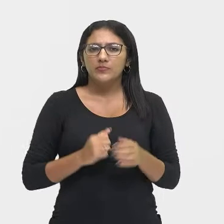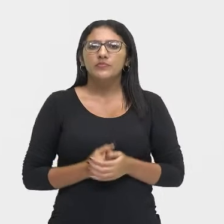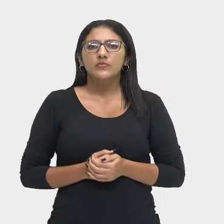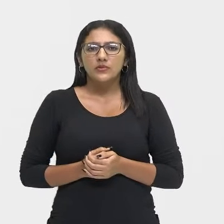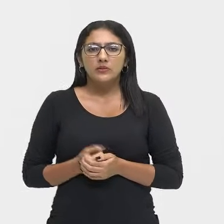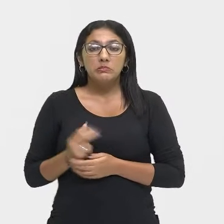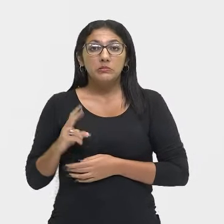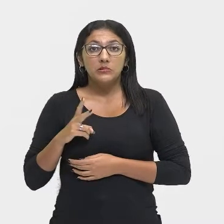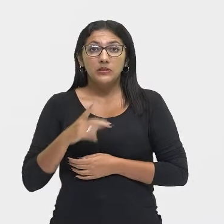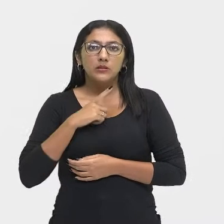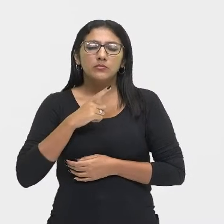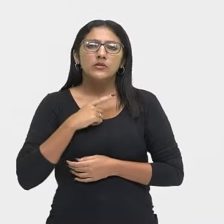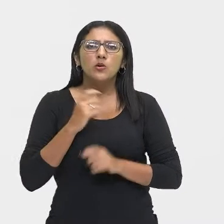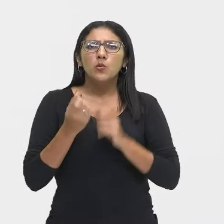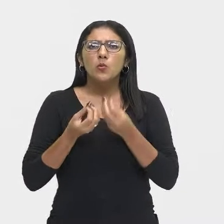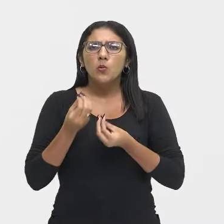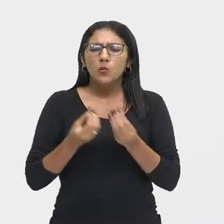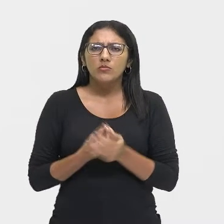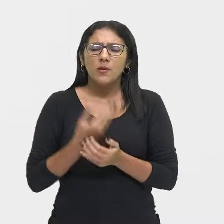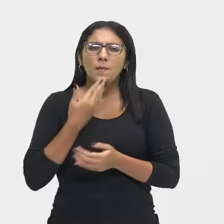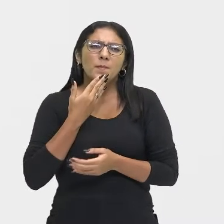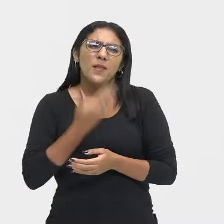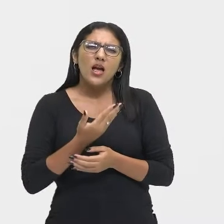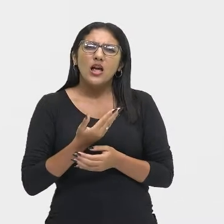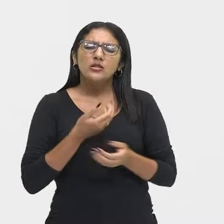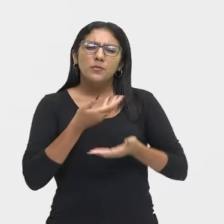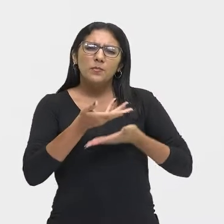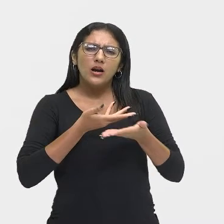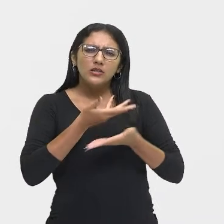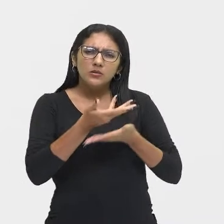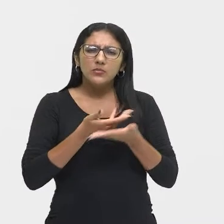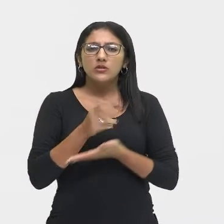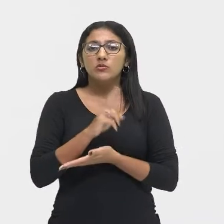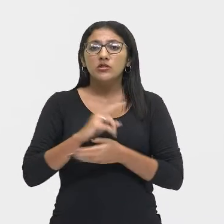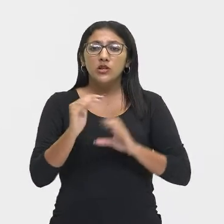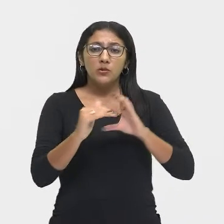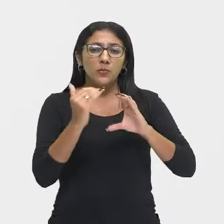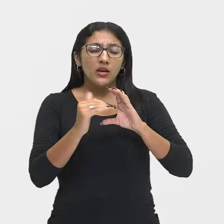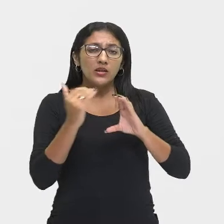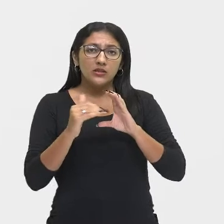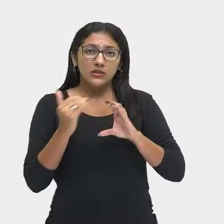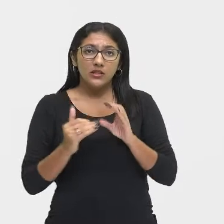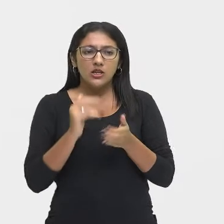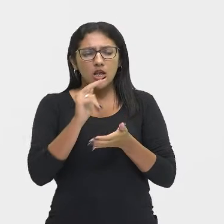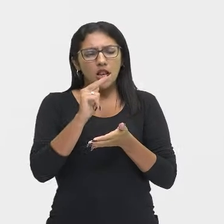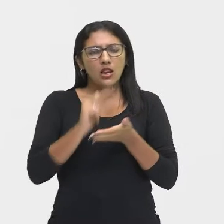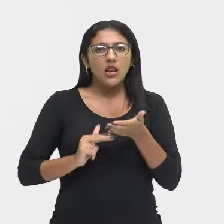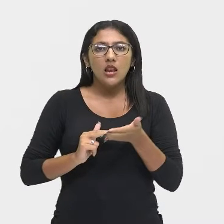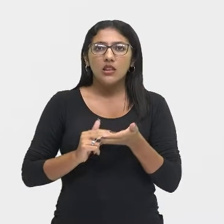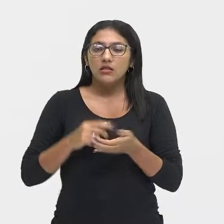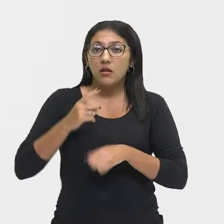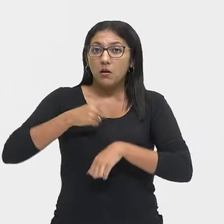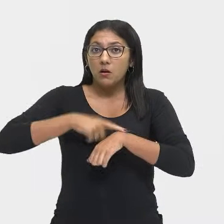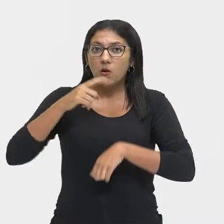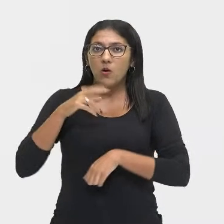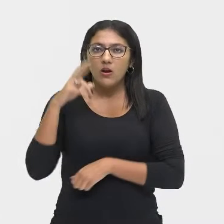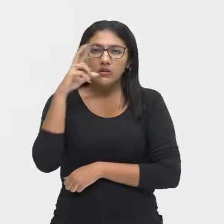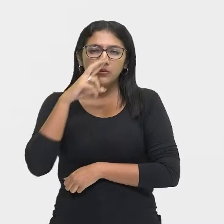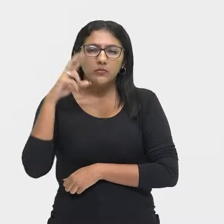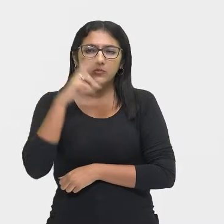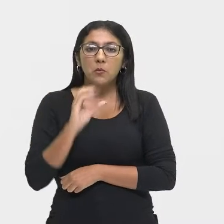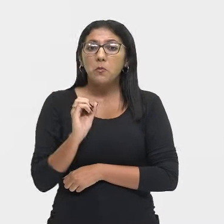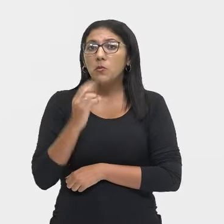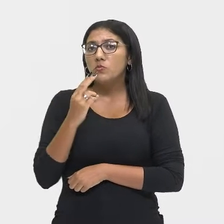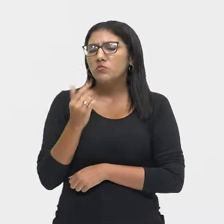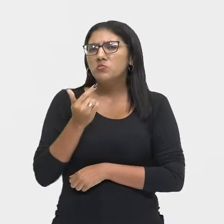todo instante, solicitam a participação do telespectador por meio de mensagens lidas ao vivo ou